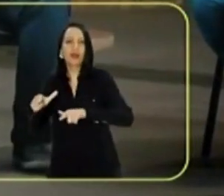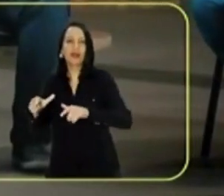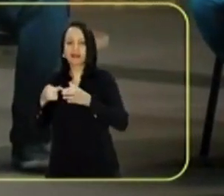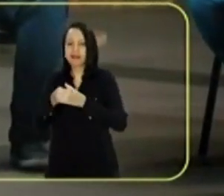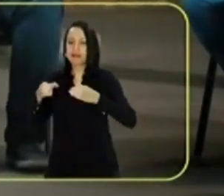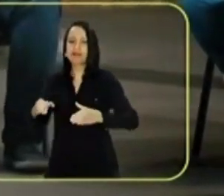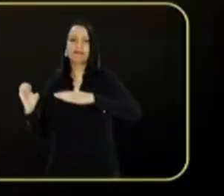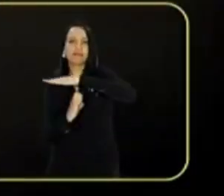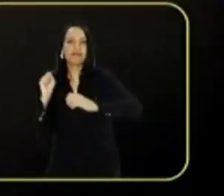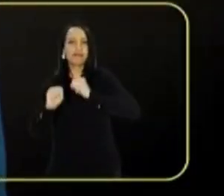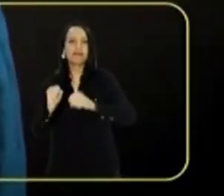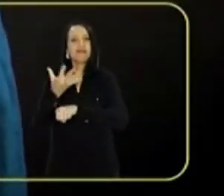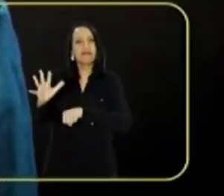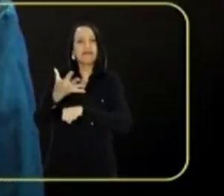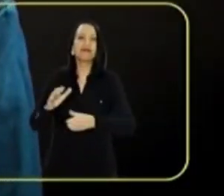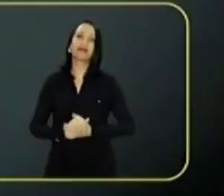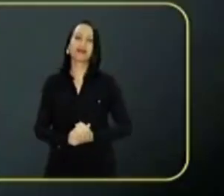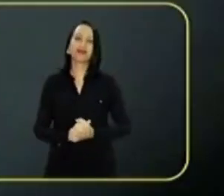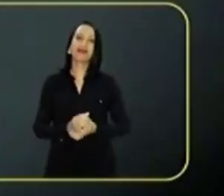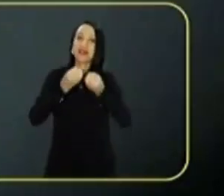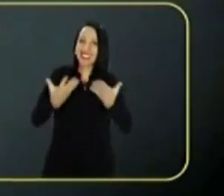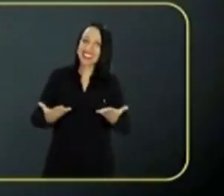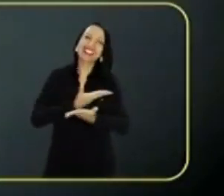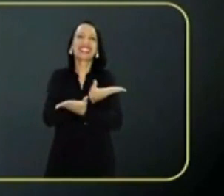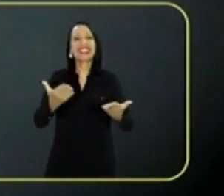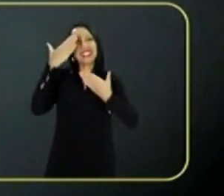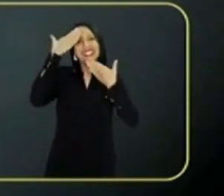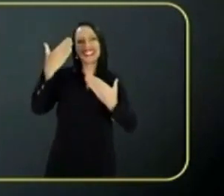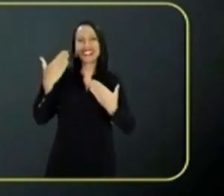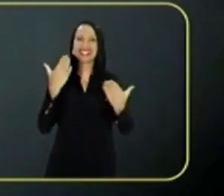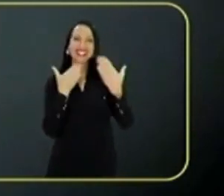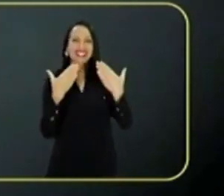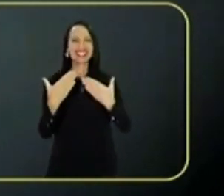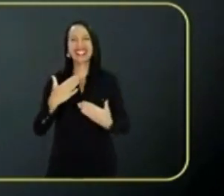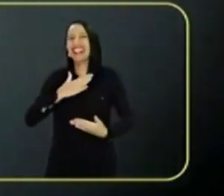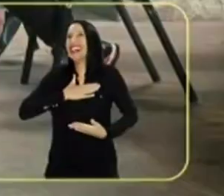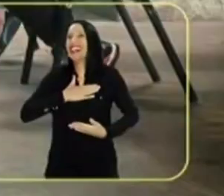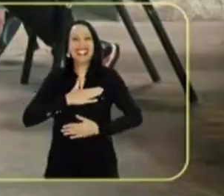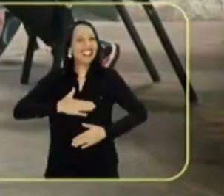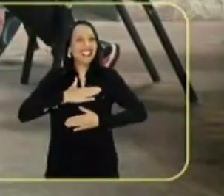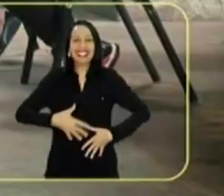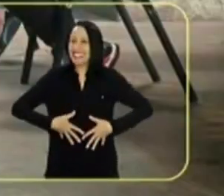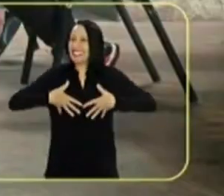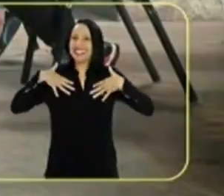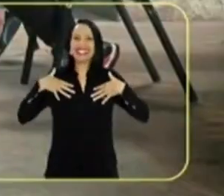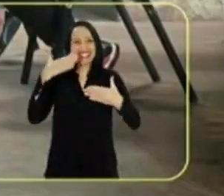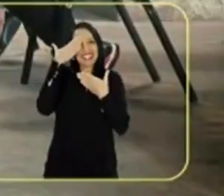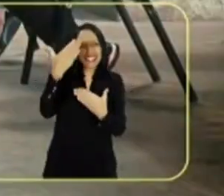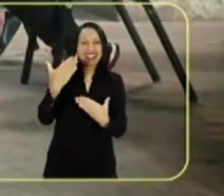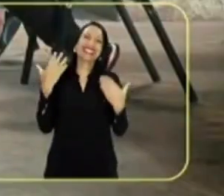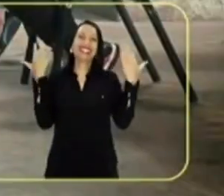na pequena e microempresa. Estou botando ele no estágio. Bom, obrigado pela conversa. Mas para mim foi um grande